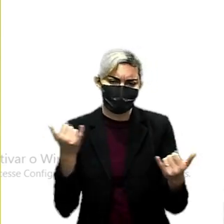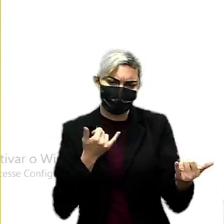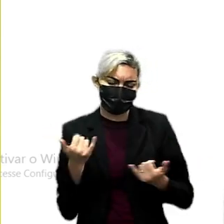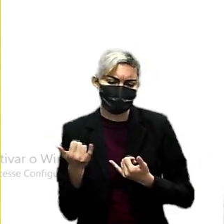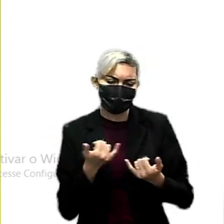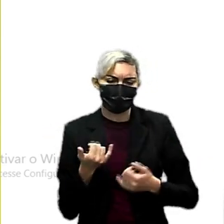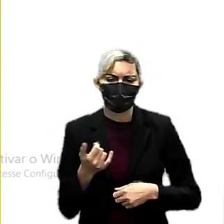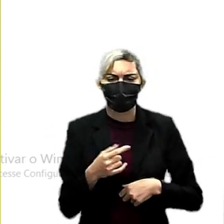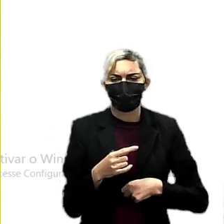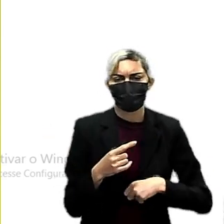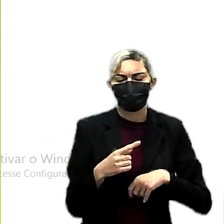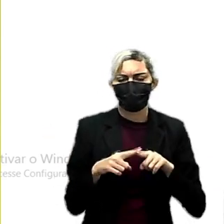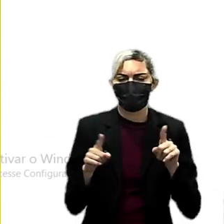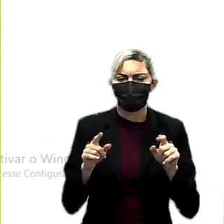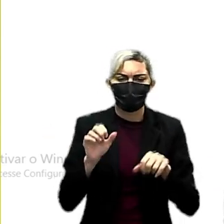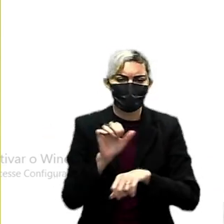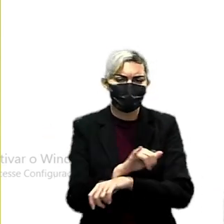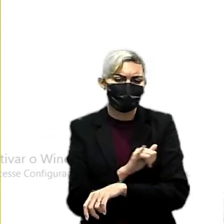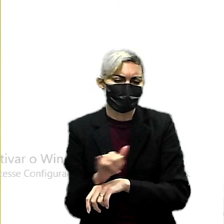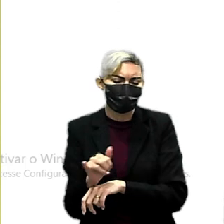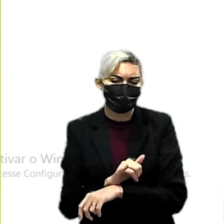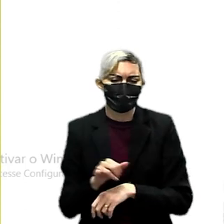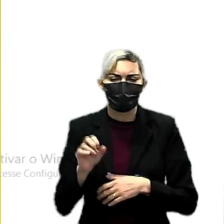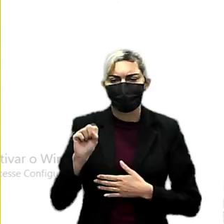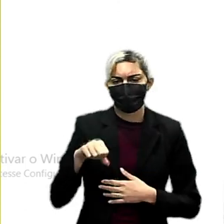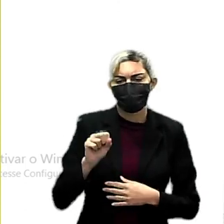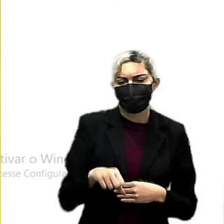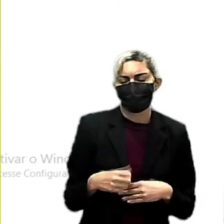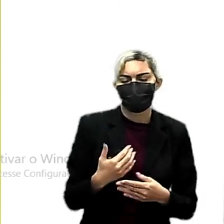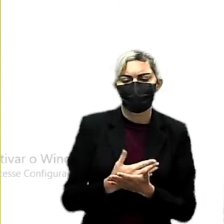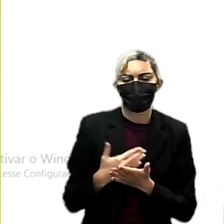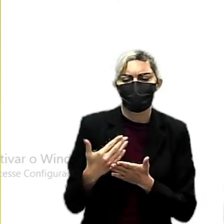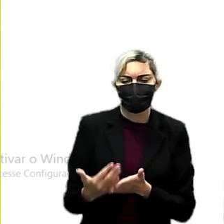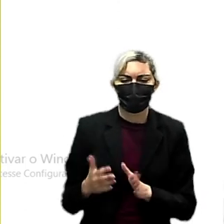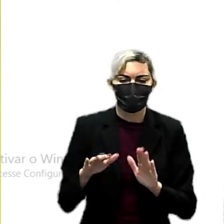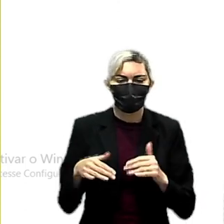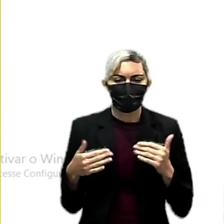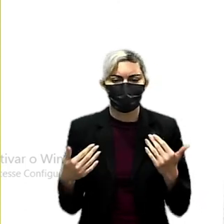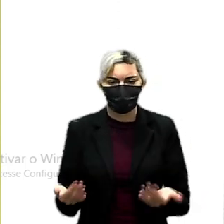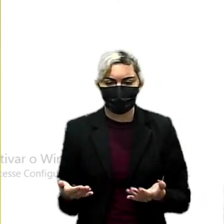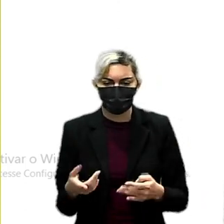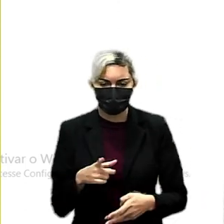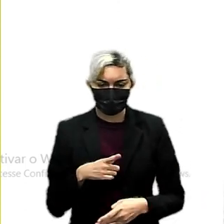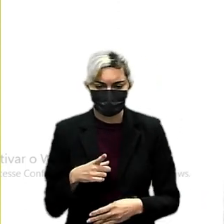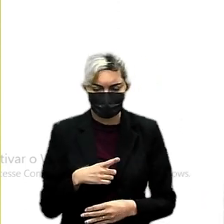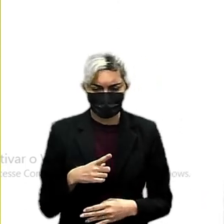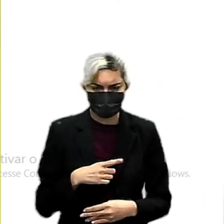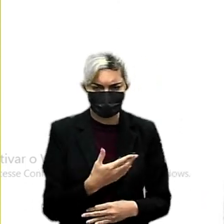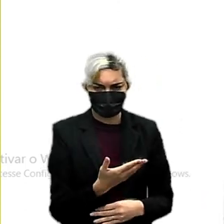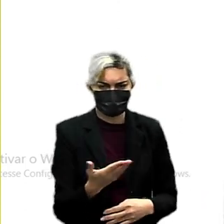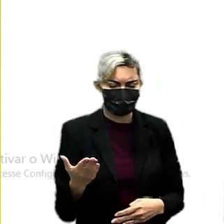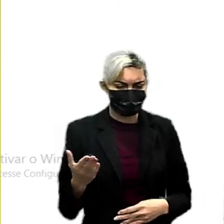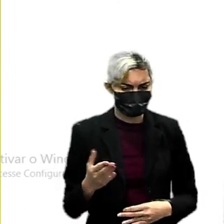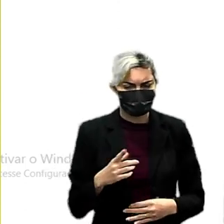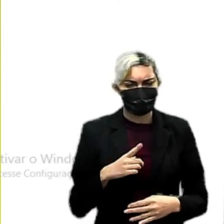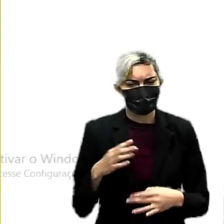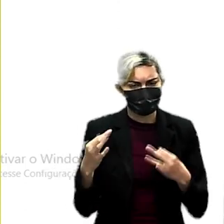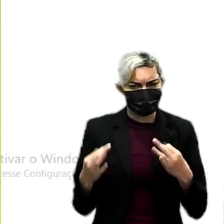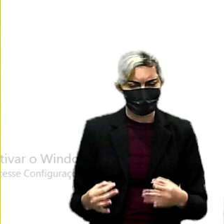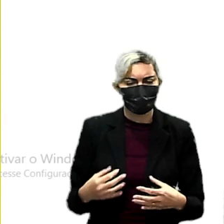muito grande, mas de maneira estratégica, aí sim, a gente já começa então a ter, digamos assim, uma